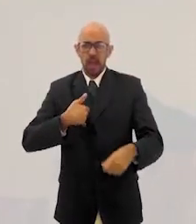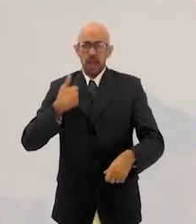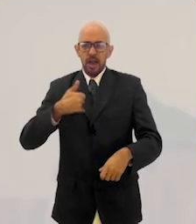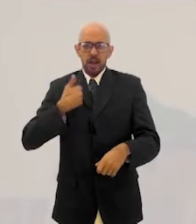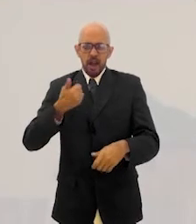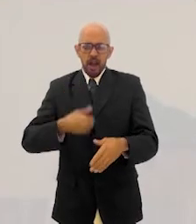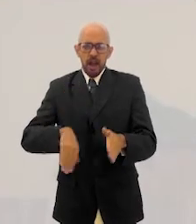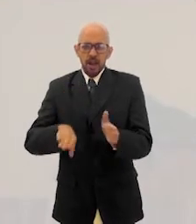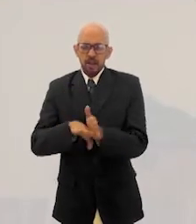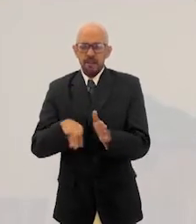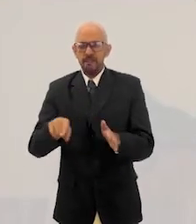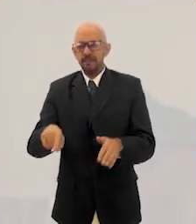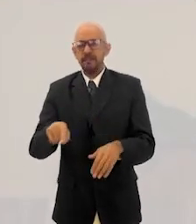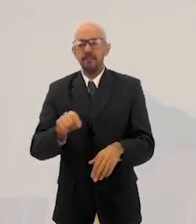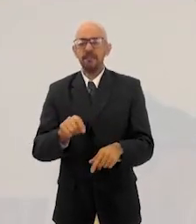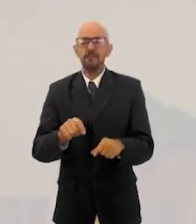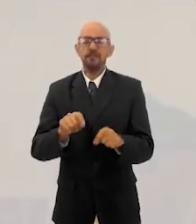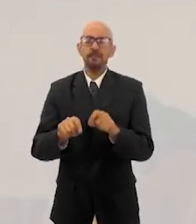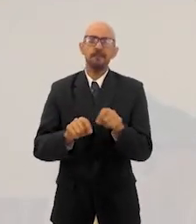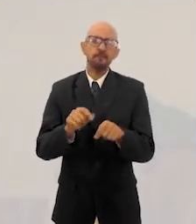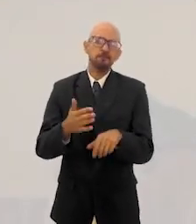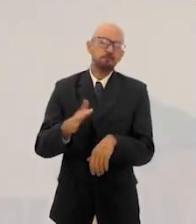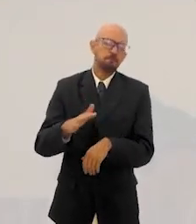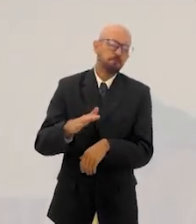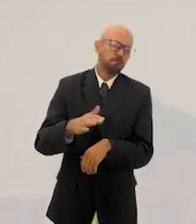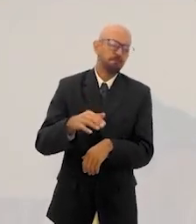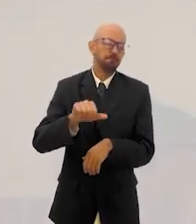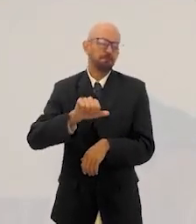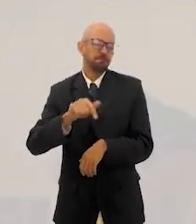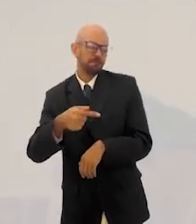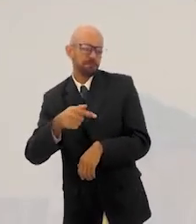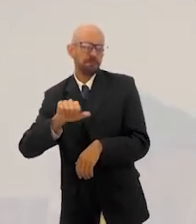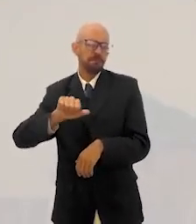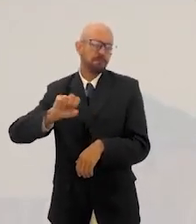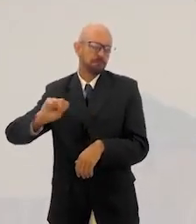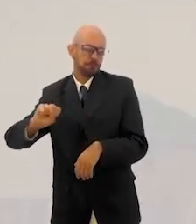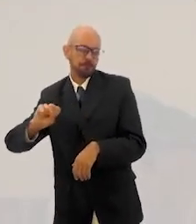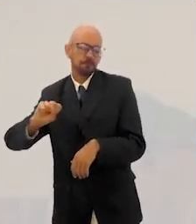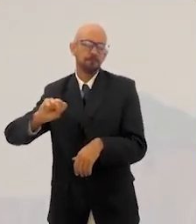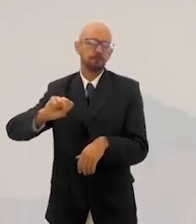idade que eu cheguei lá, que eu passei lá, já chegando aí 17, 18,